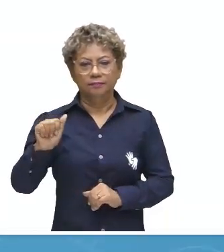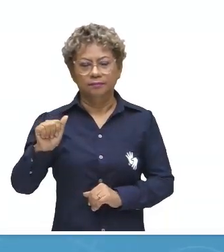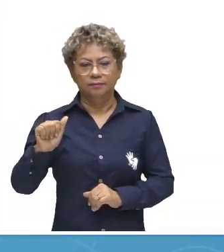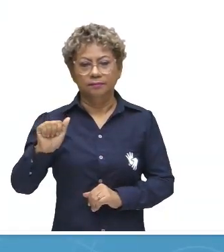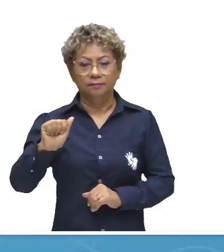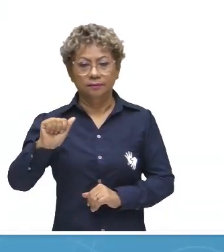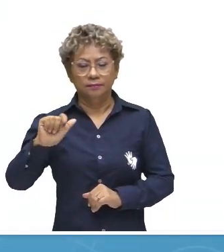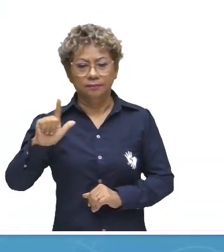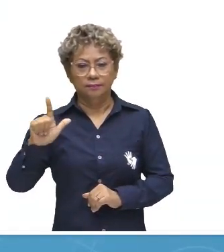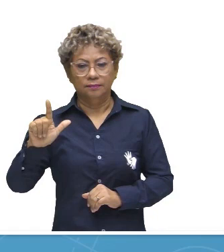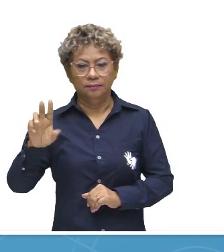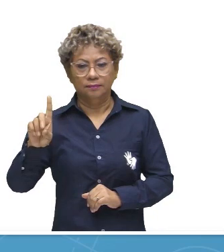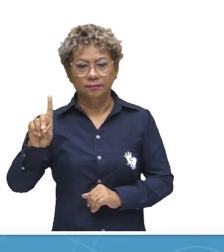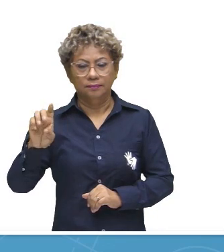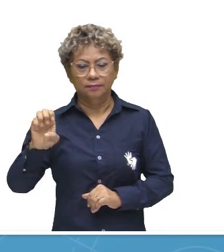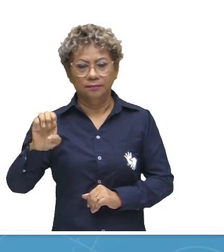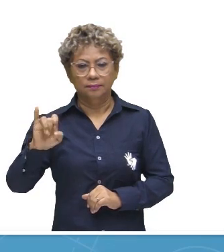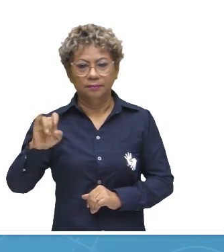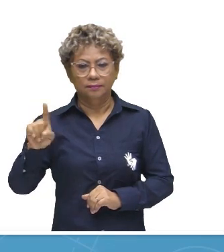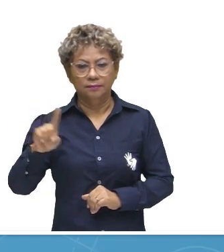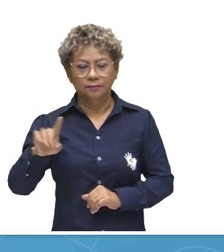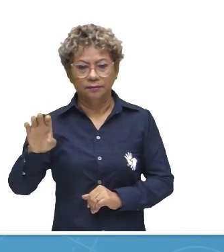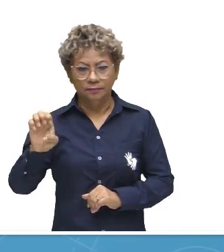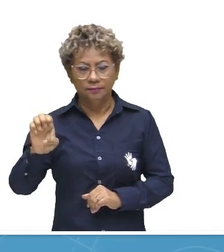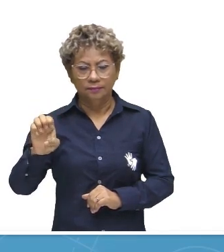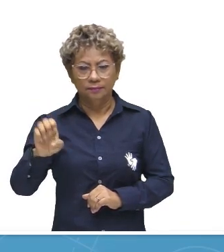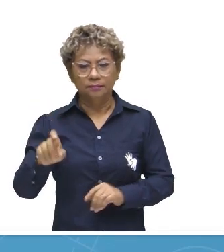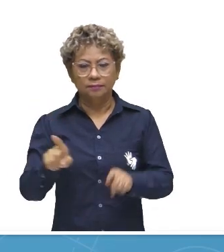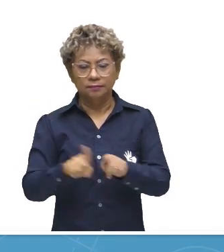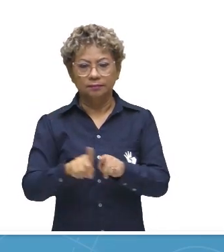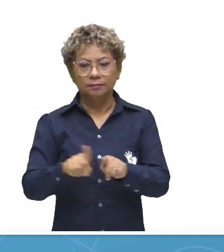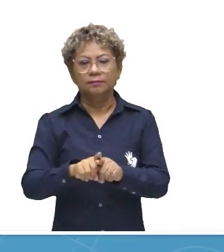Aldeize, questão 1, letra E, questão 2, eneágono.